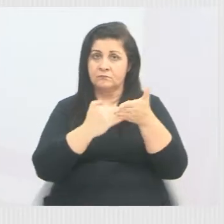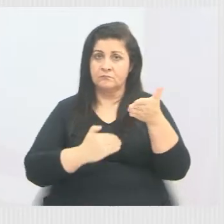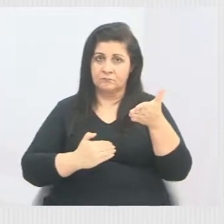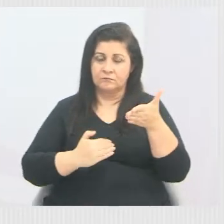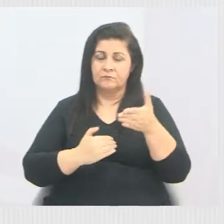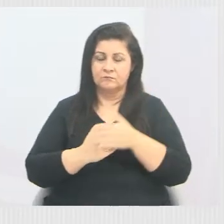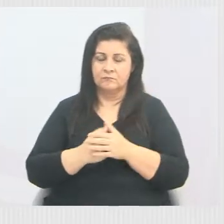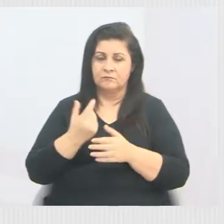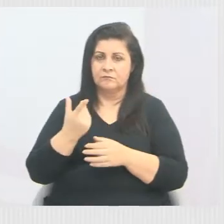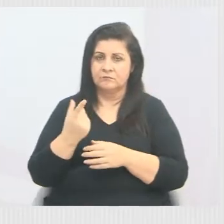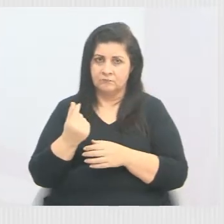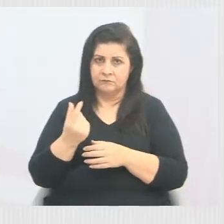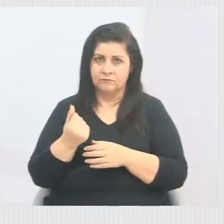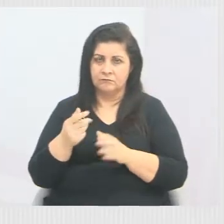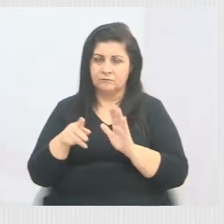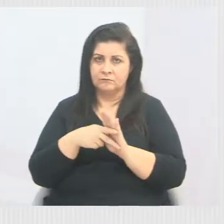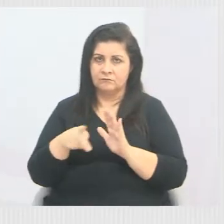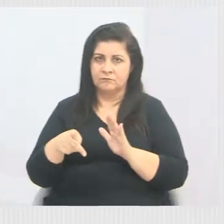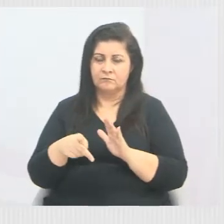da receita corrente, que é